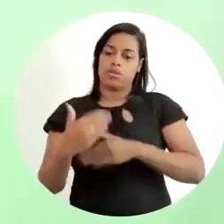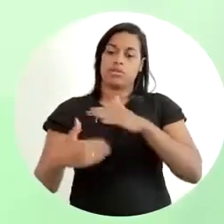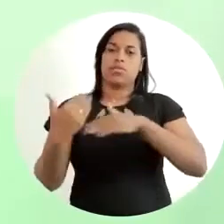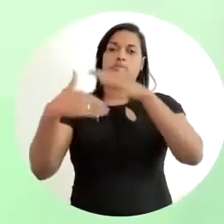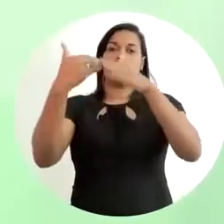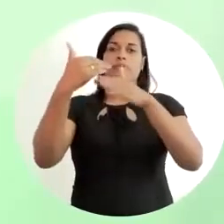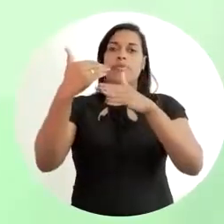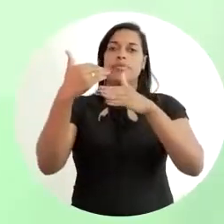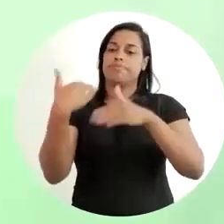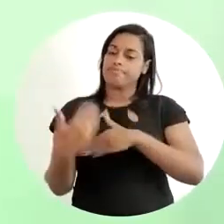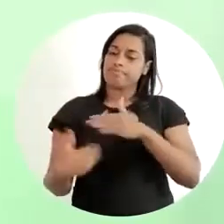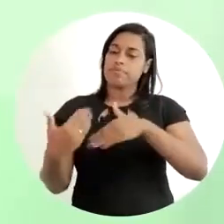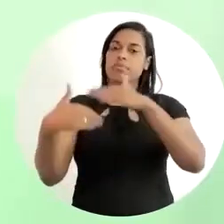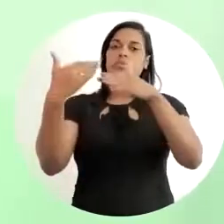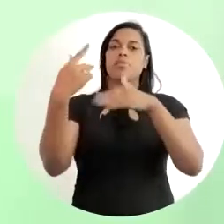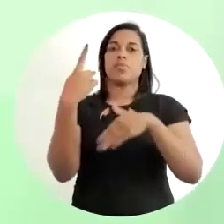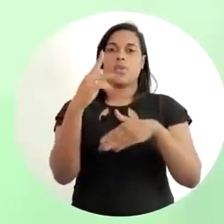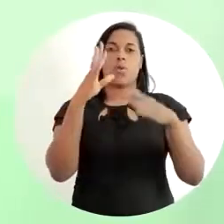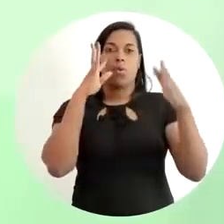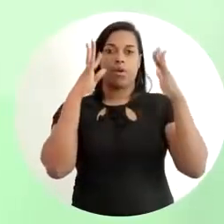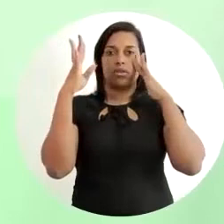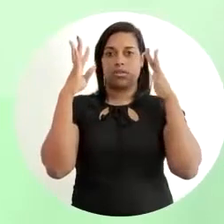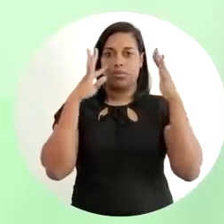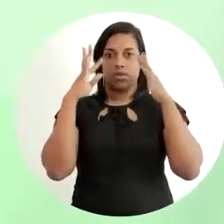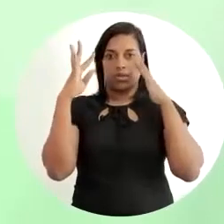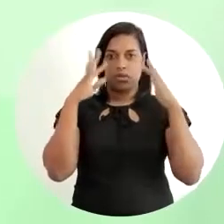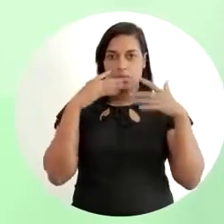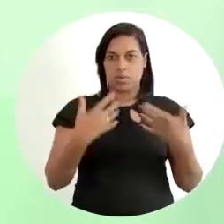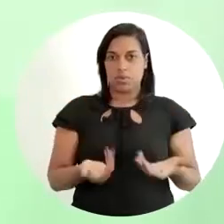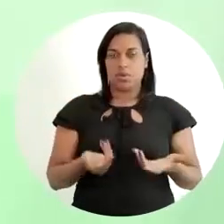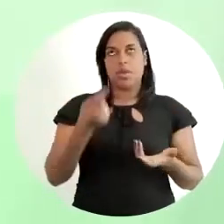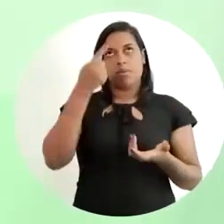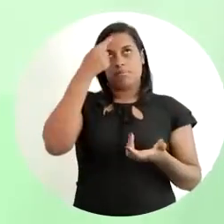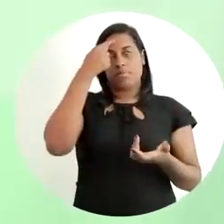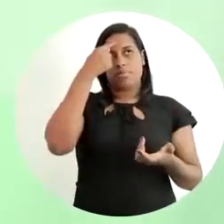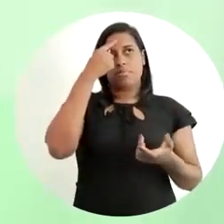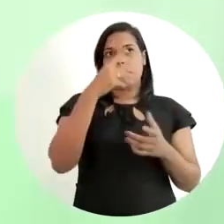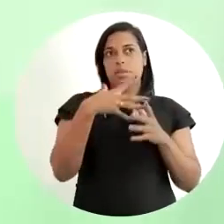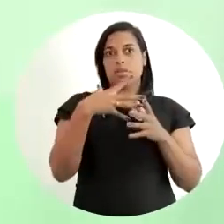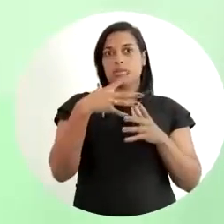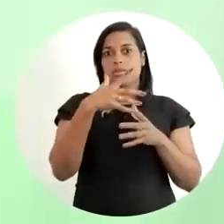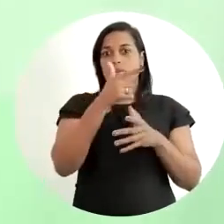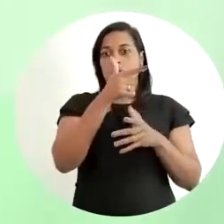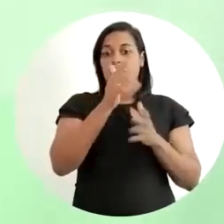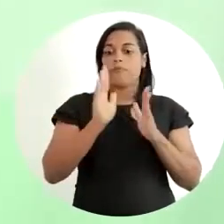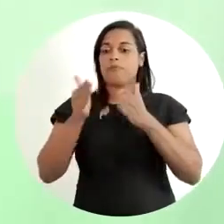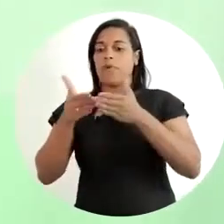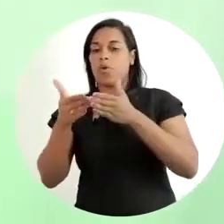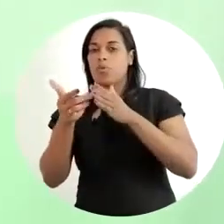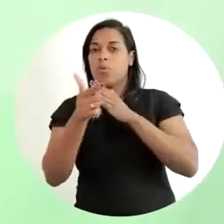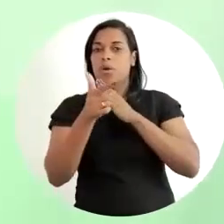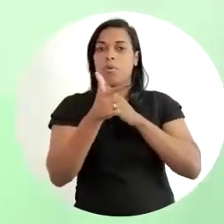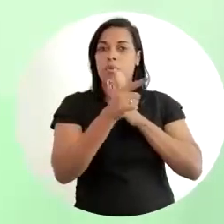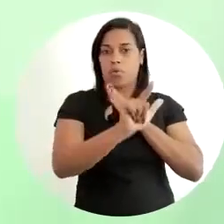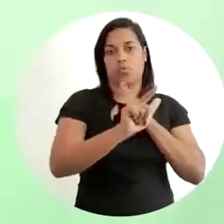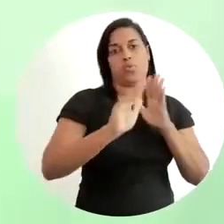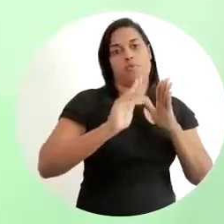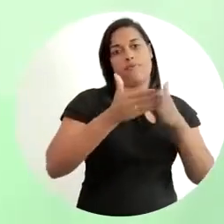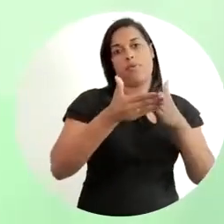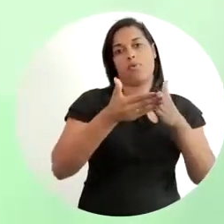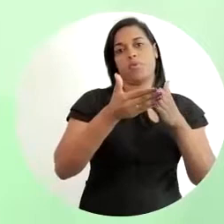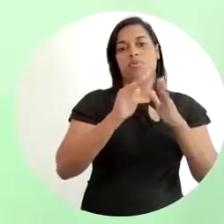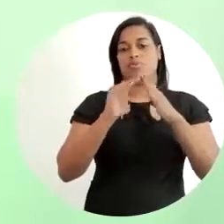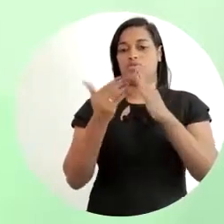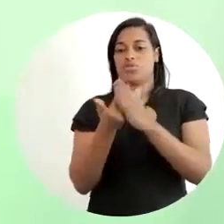a desenvolver, a construir o seu conhecimento, fugindo totalmente de um formato de